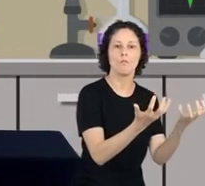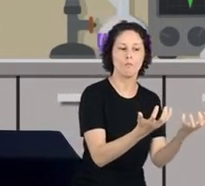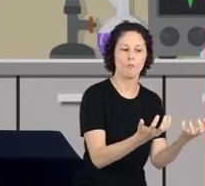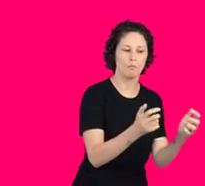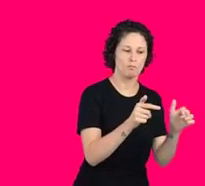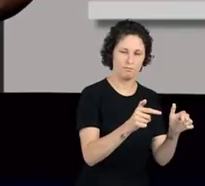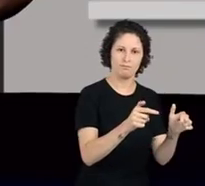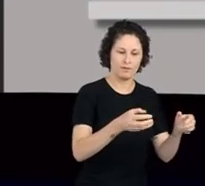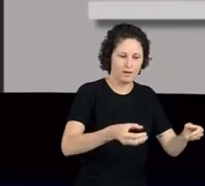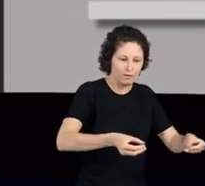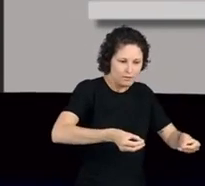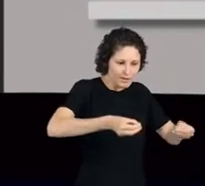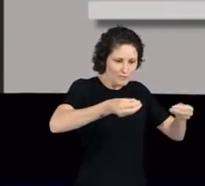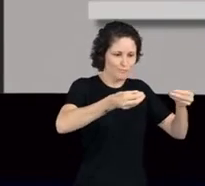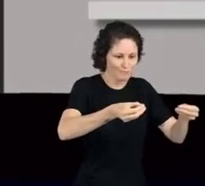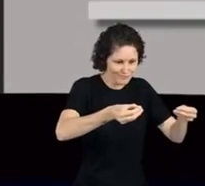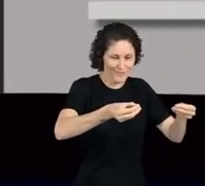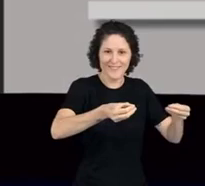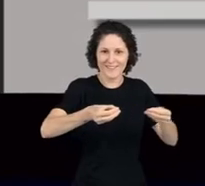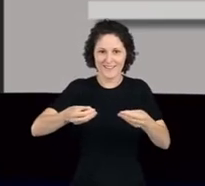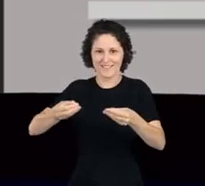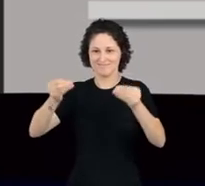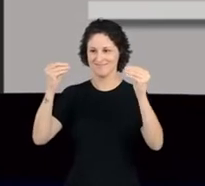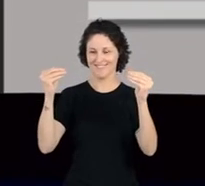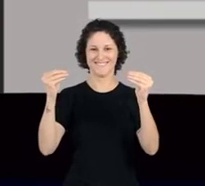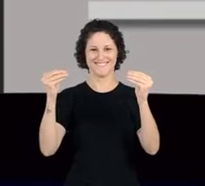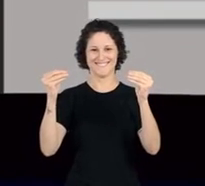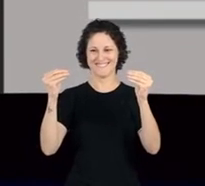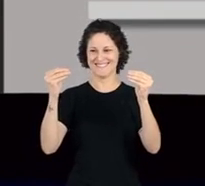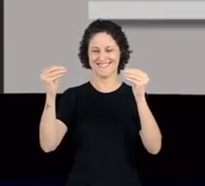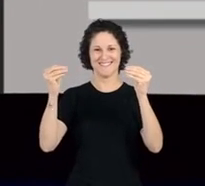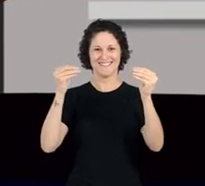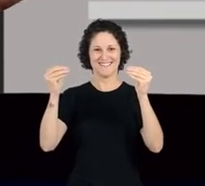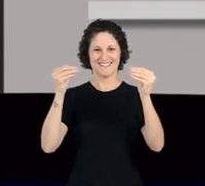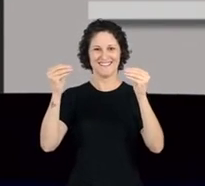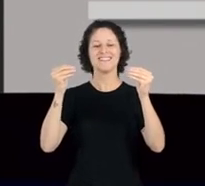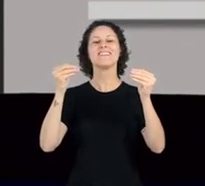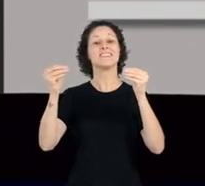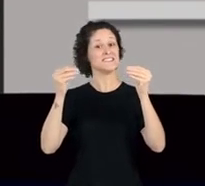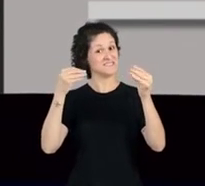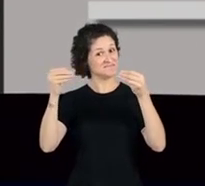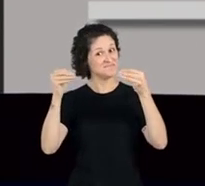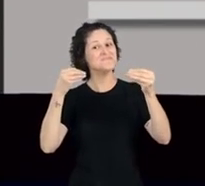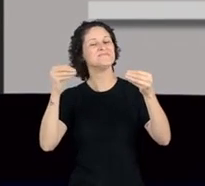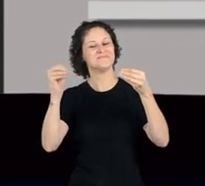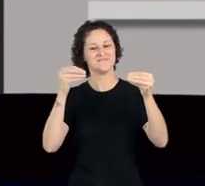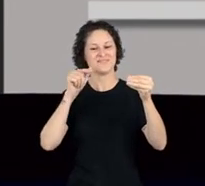bioplástico. Depois de seco, o bioplástico estará pronto para ser utilizado em qualquer